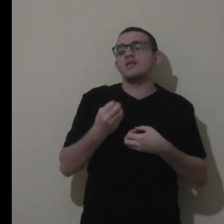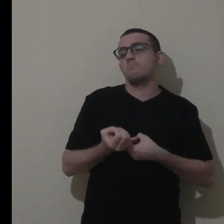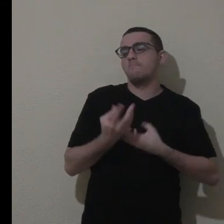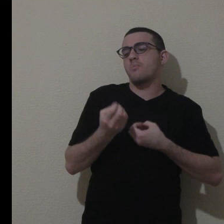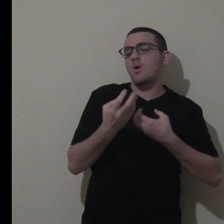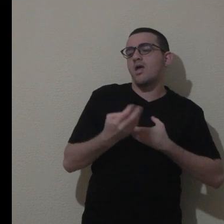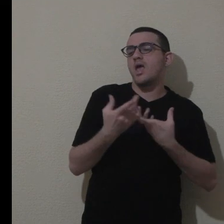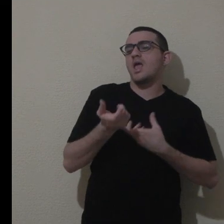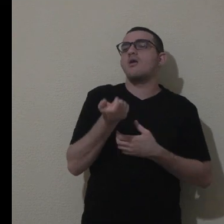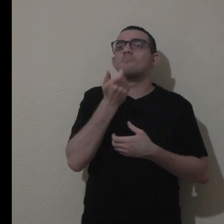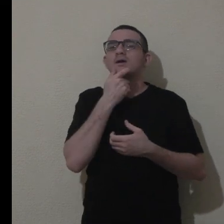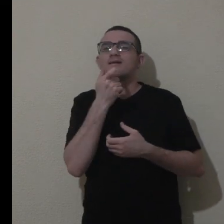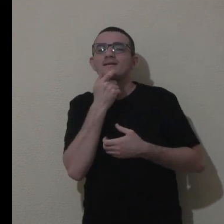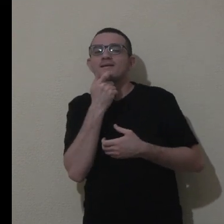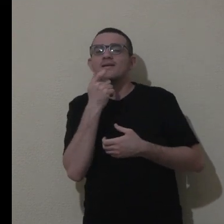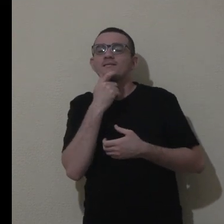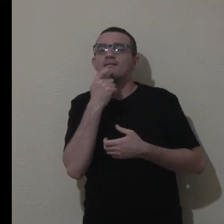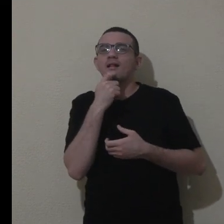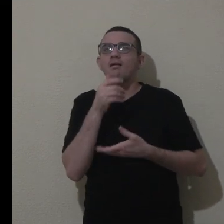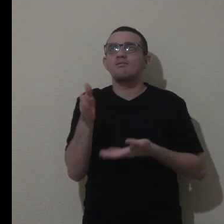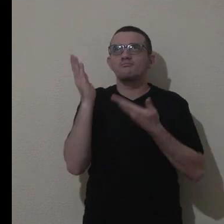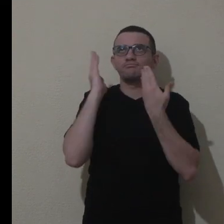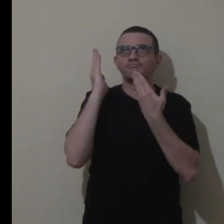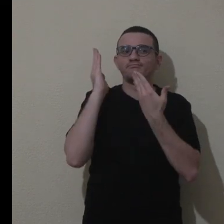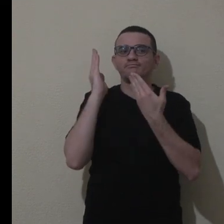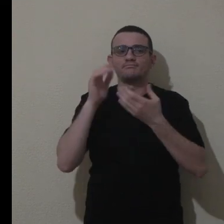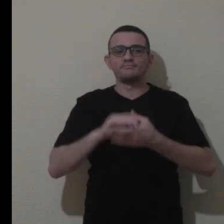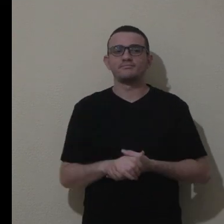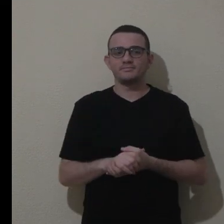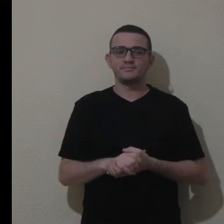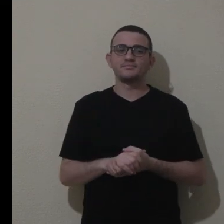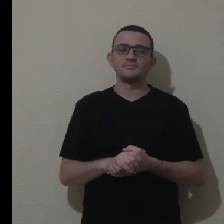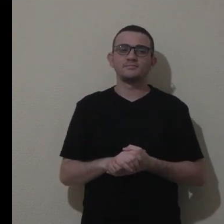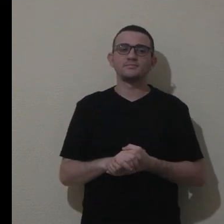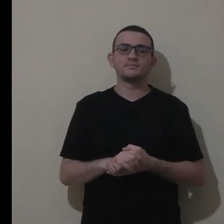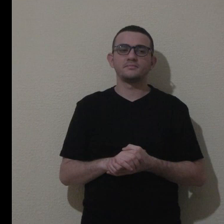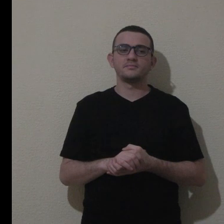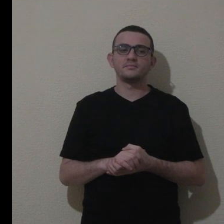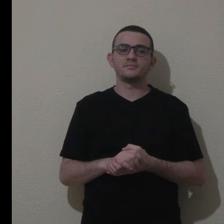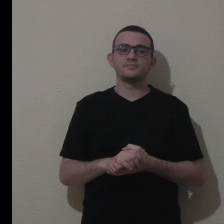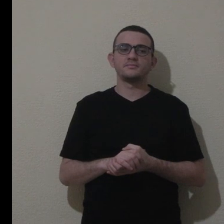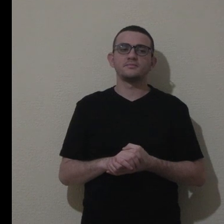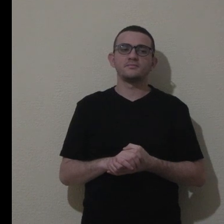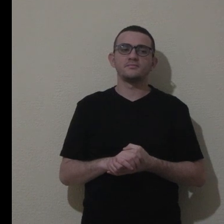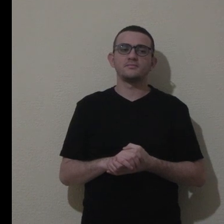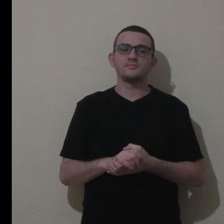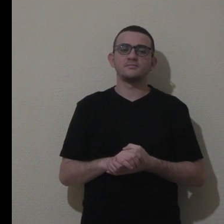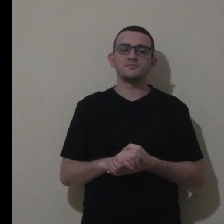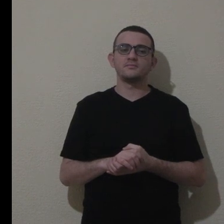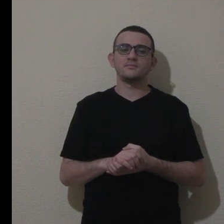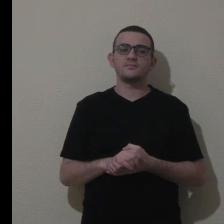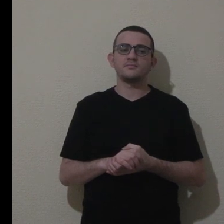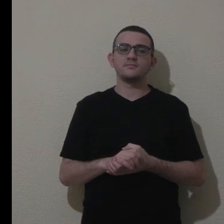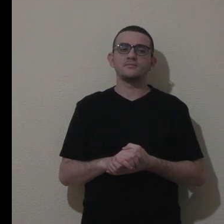um poema aqui, A Moral Man, Phineas Gage, tempering powder down holes for his wages, blew